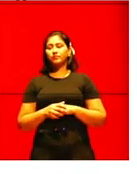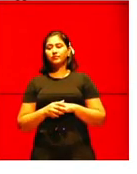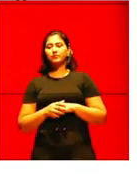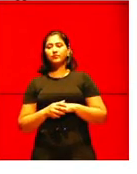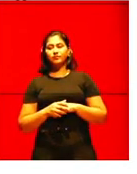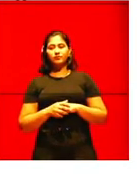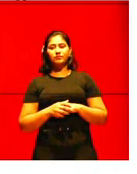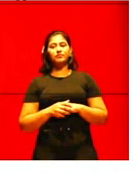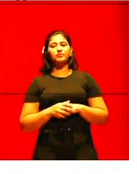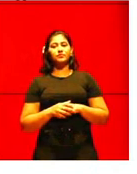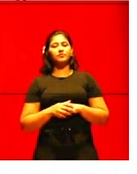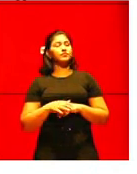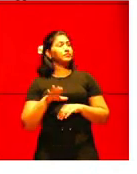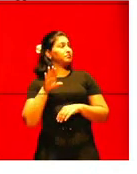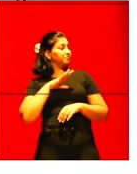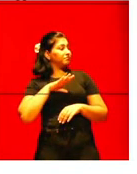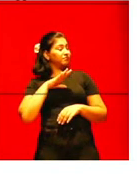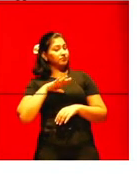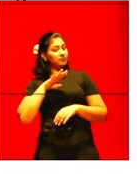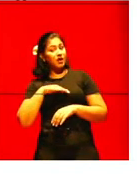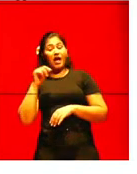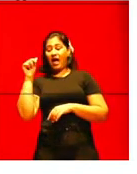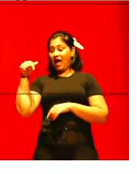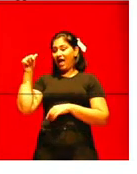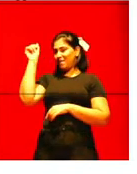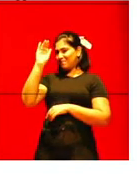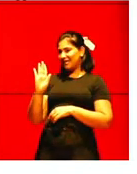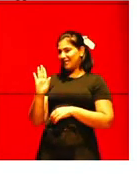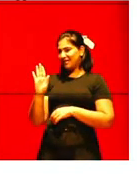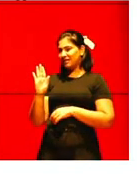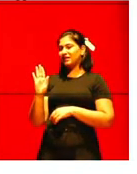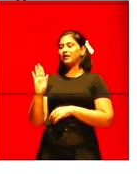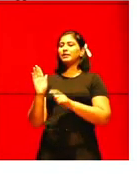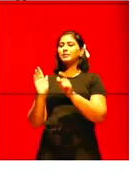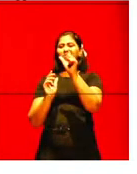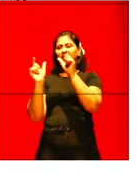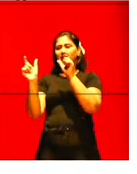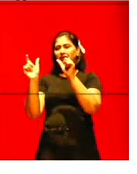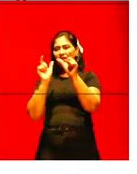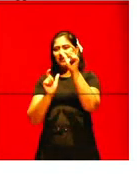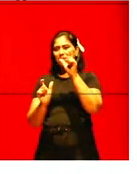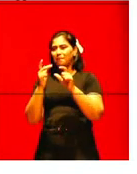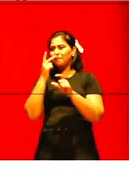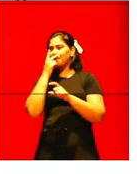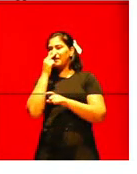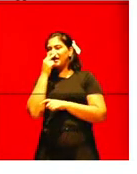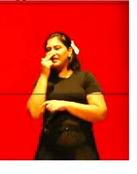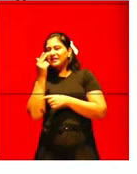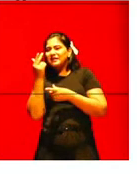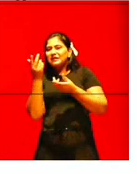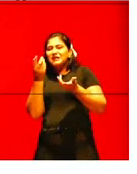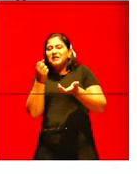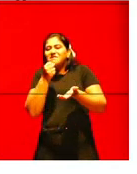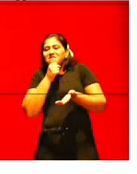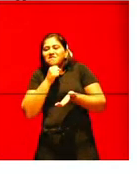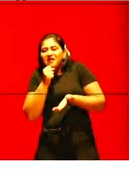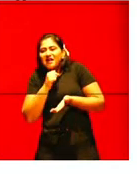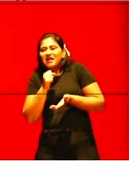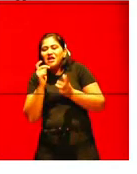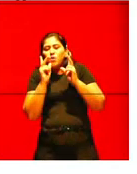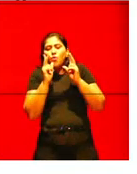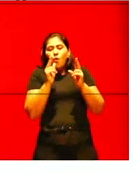Questão 6. Em bom português. No Brasil, gente, as palavras envelhecem e caem como folhas